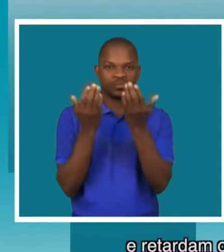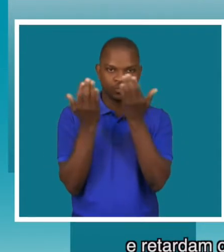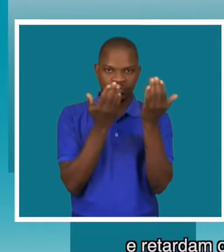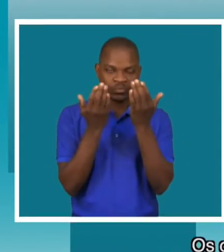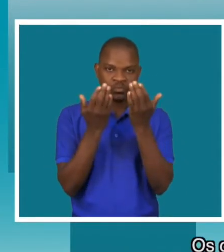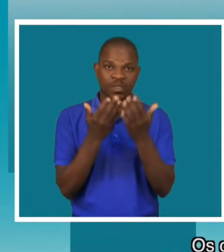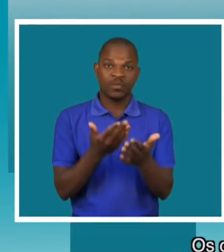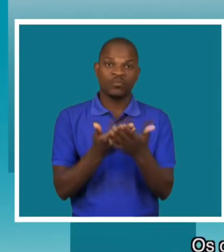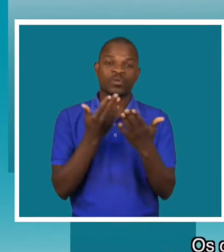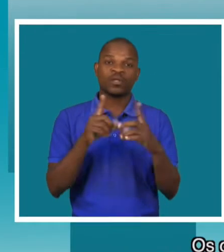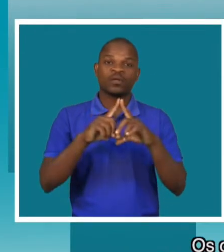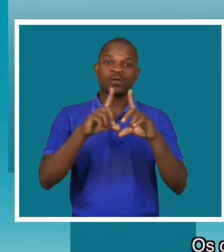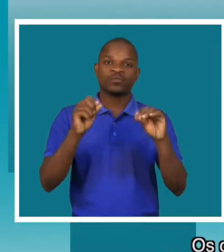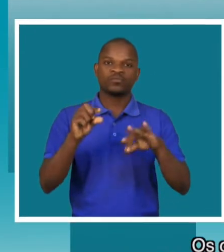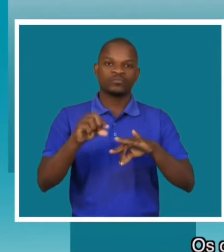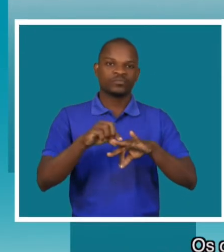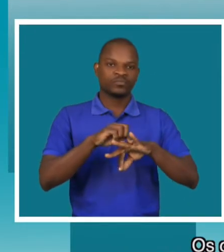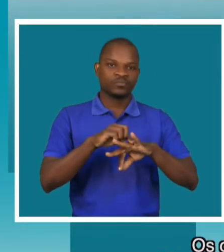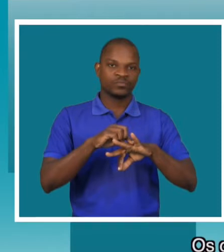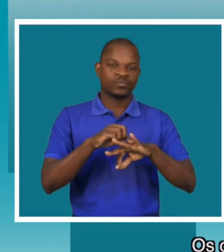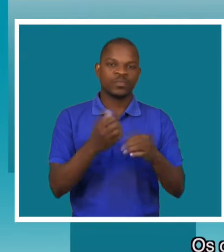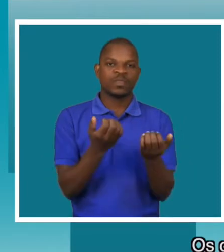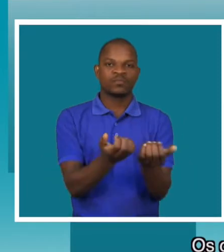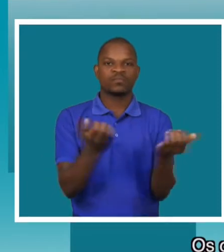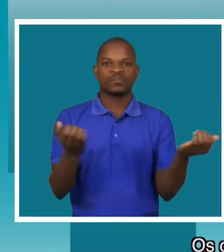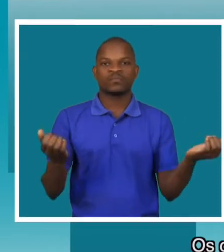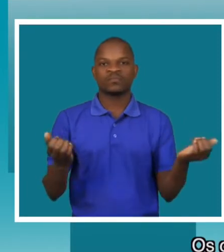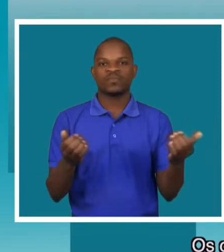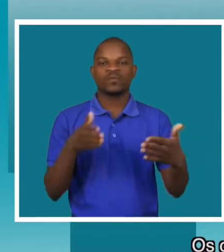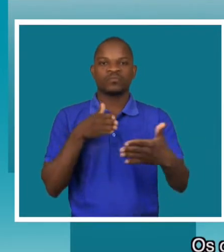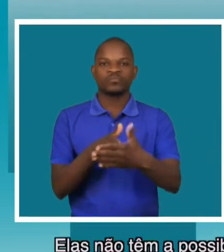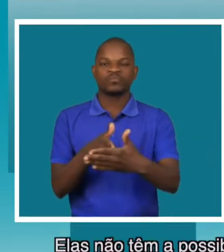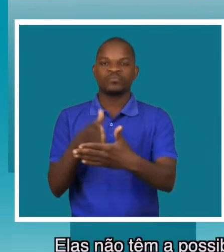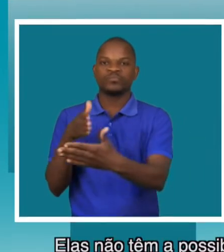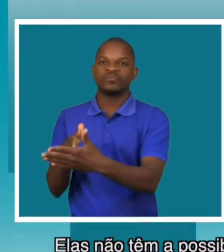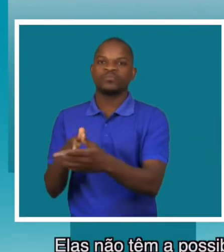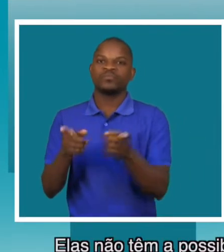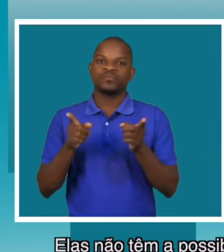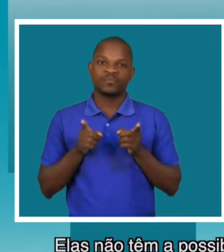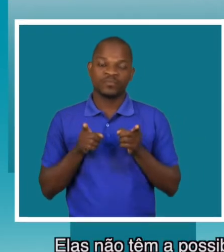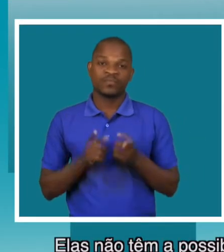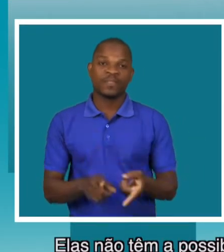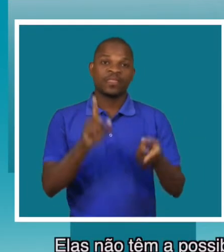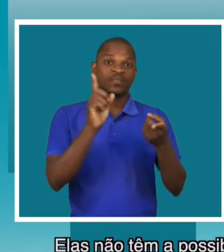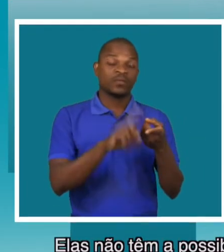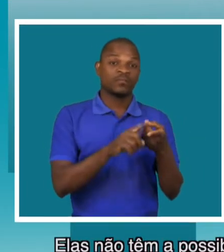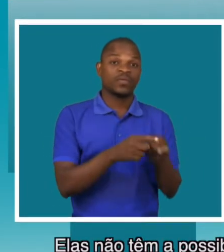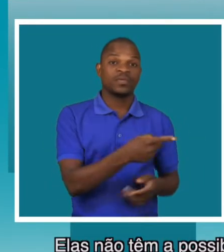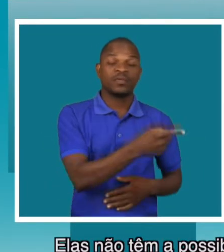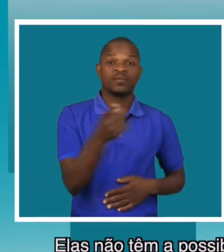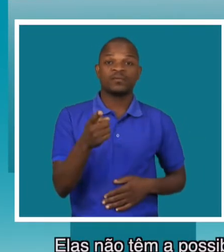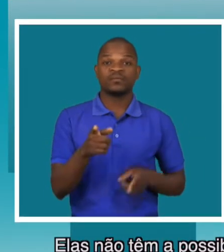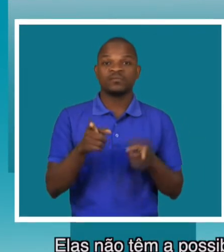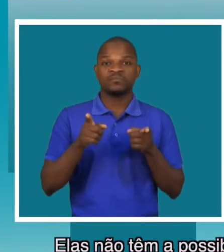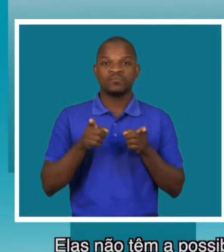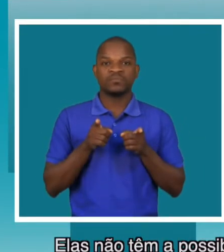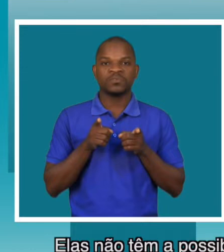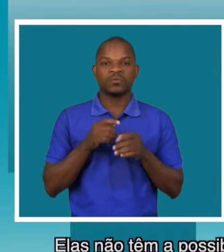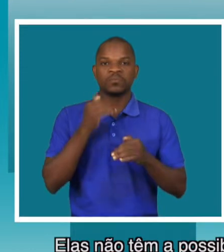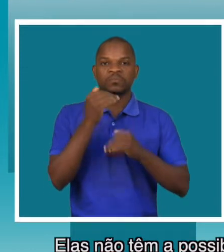O casamento prematuro, na verdade, bloqueia a evolução das meninas. Elas não têm a possibilidade de participar no